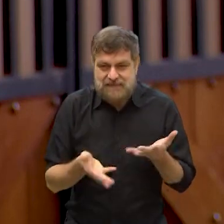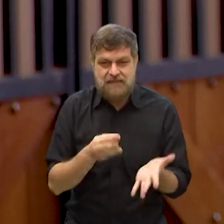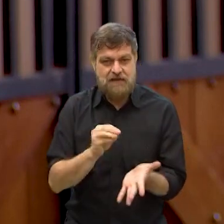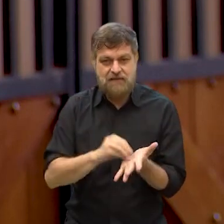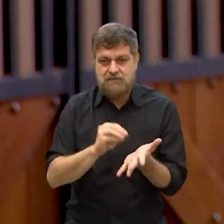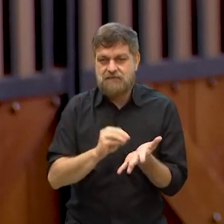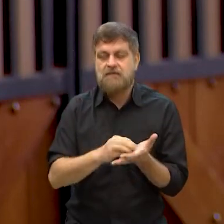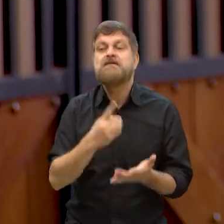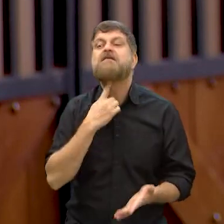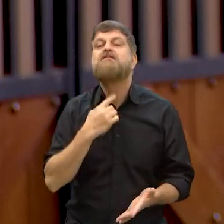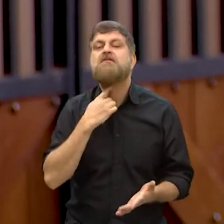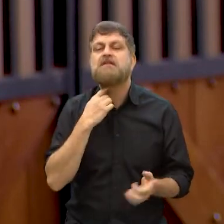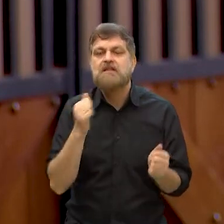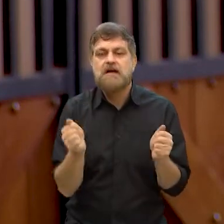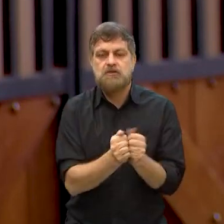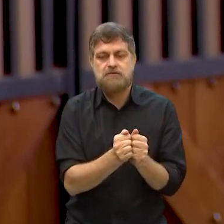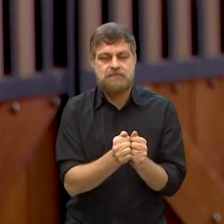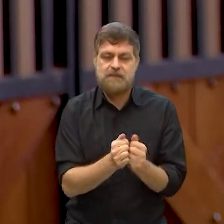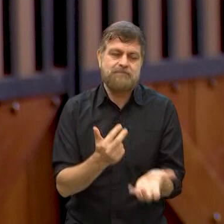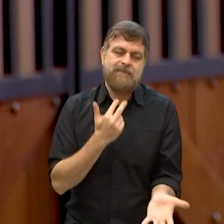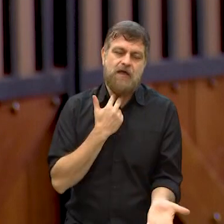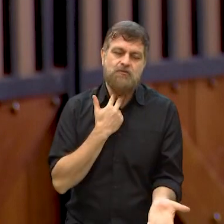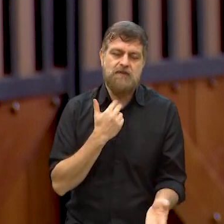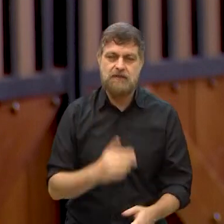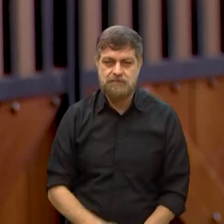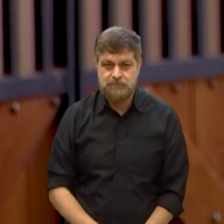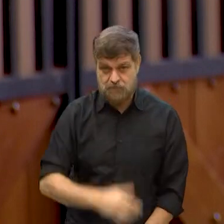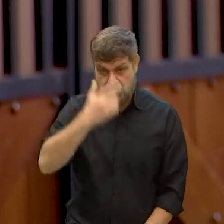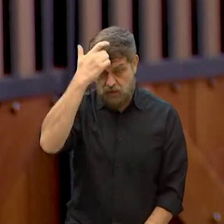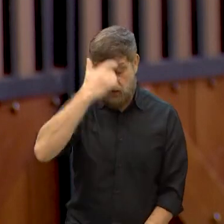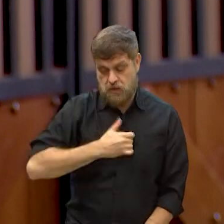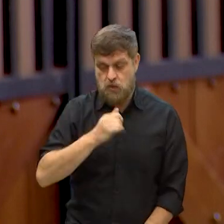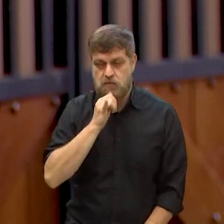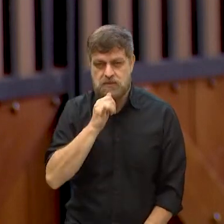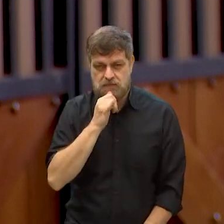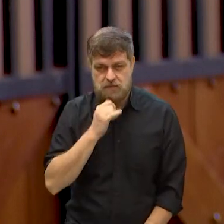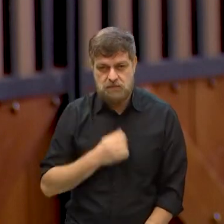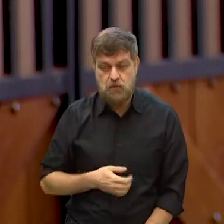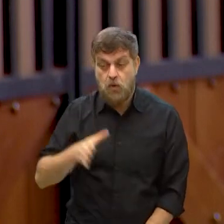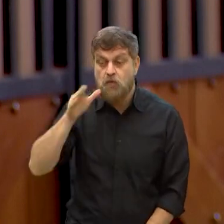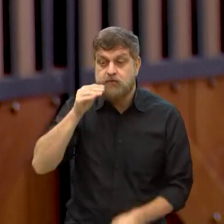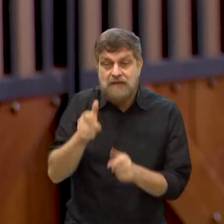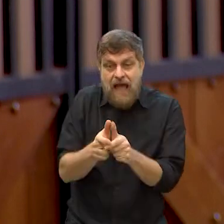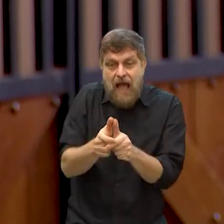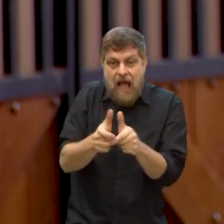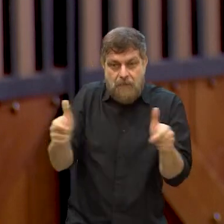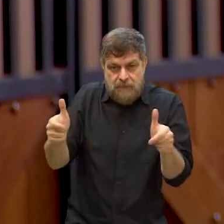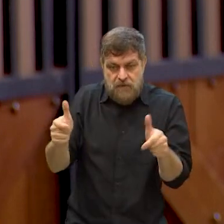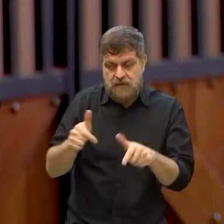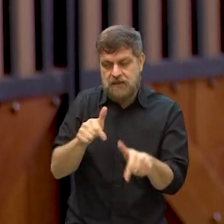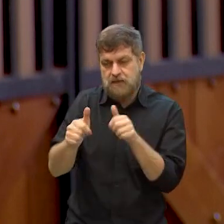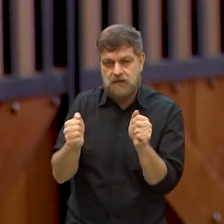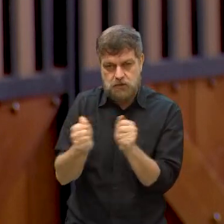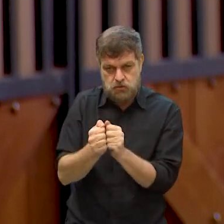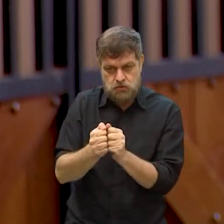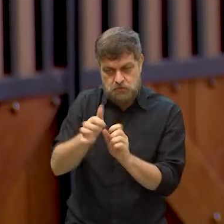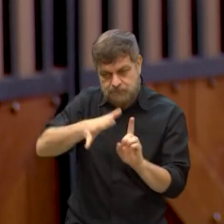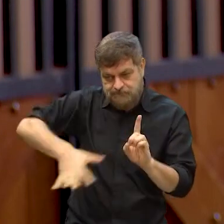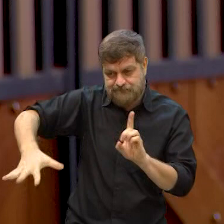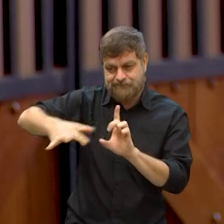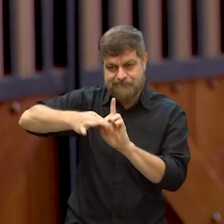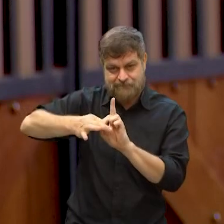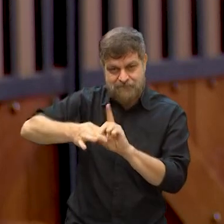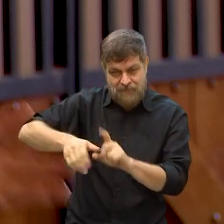aquele desejo de estar ali, então acaba não dando certo. No meu caso, a maioria dos funcionários que eu tenho